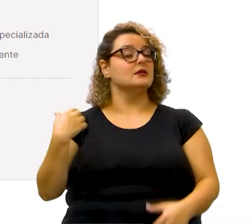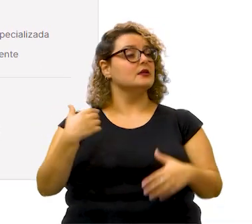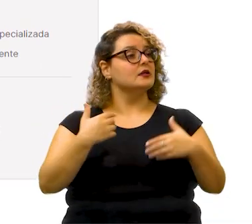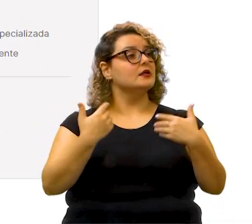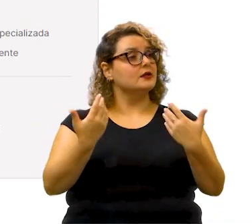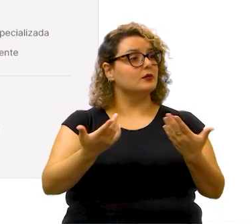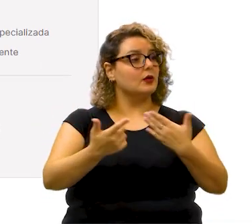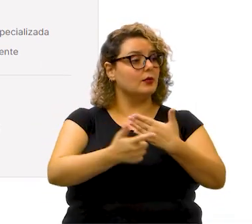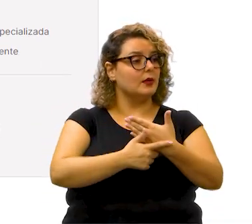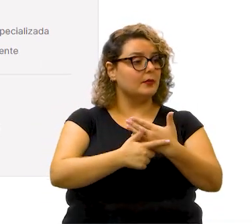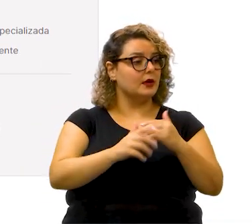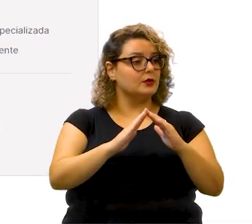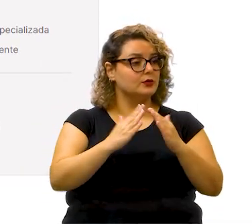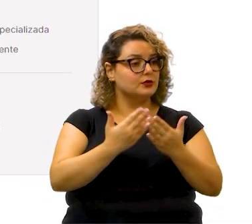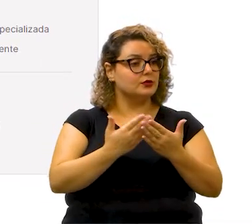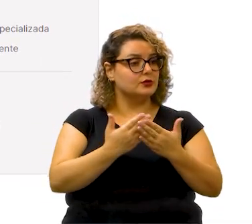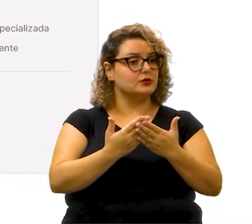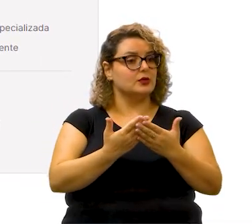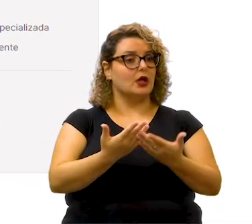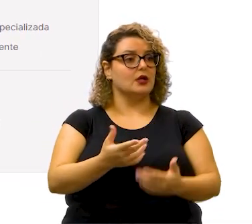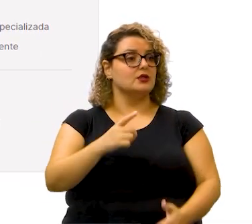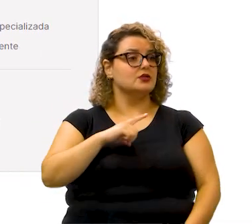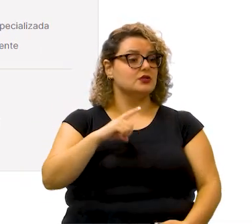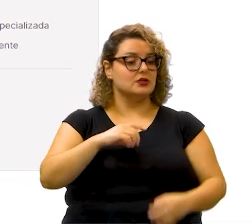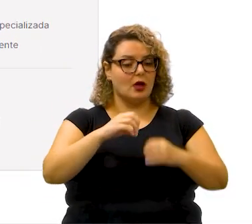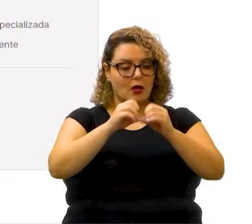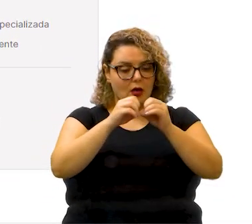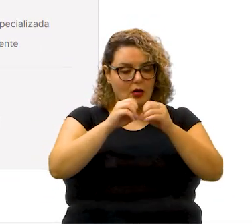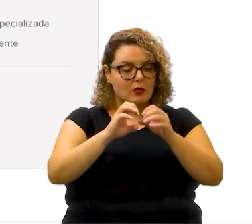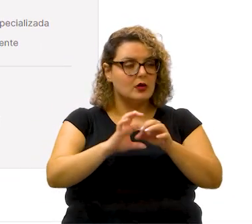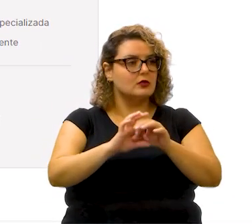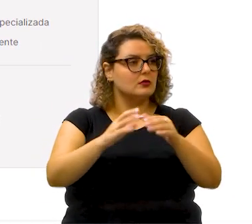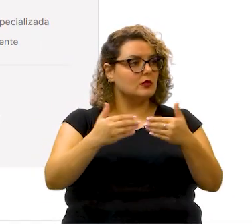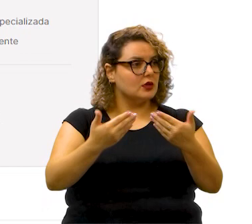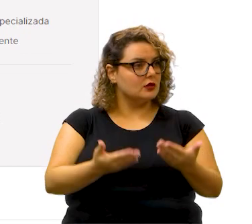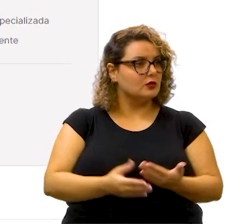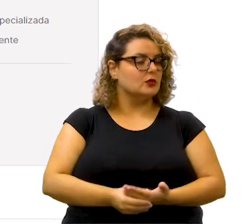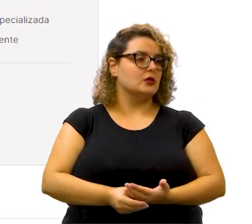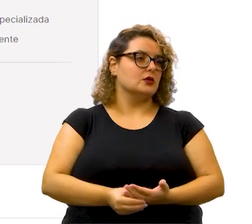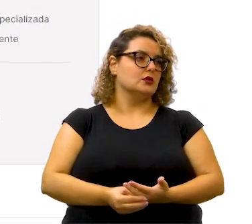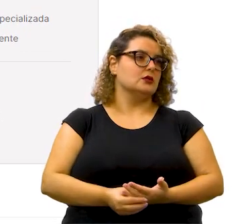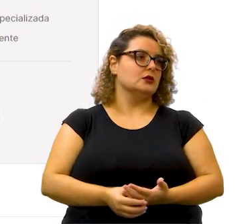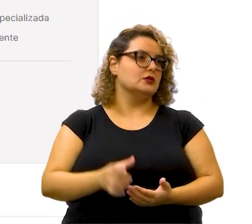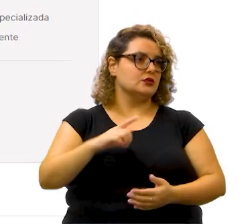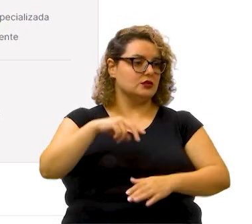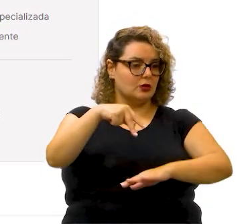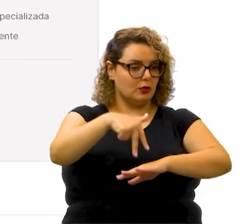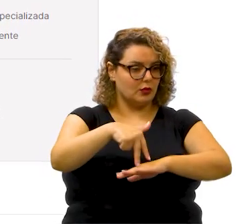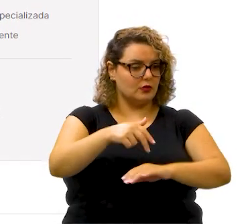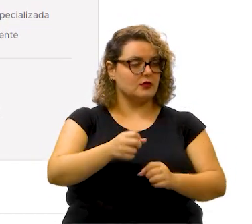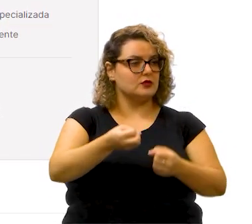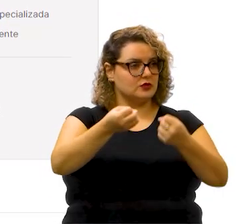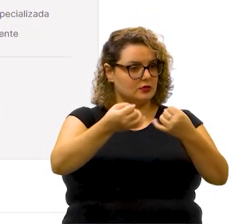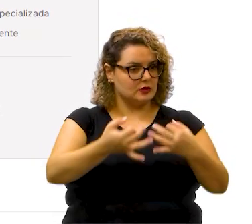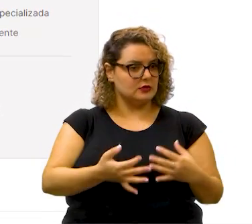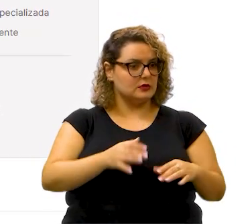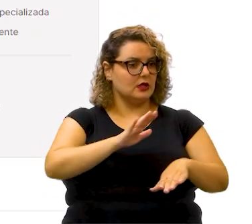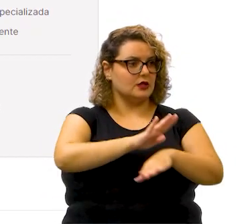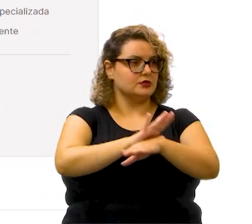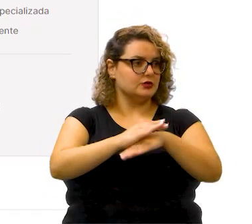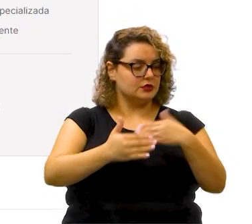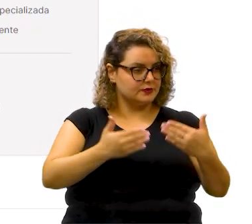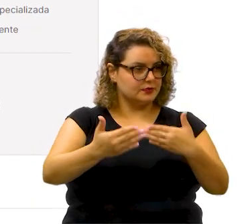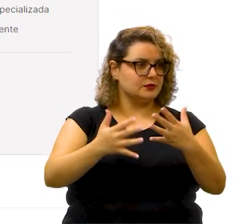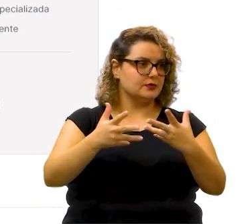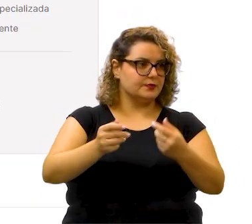Né? E qual foi o papel da escola, do aporte, de ter um laboratório disponível, de ter orientação do professor nesse